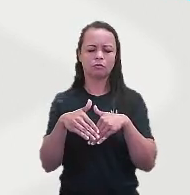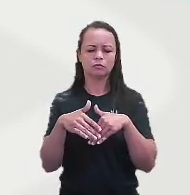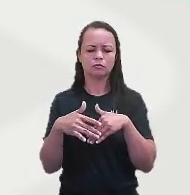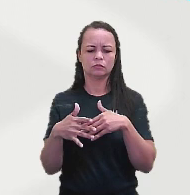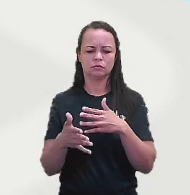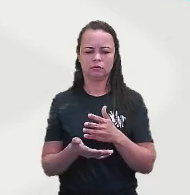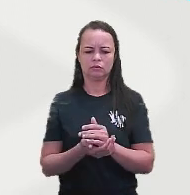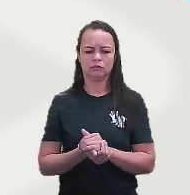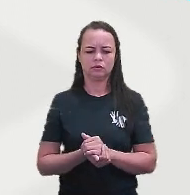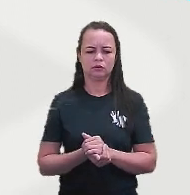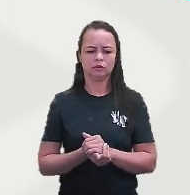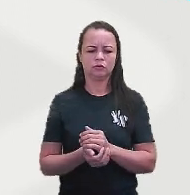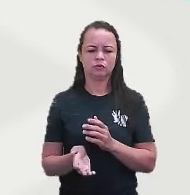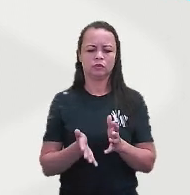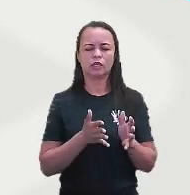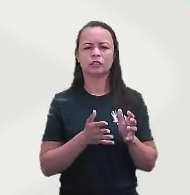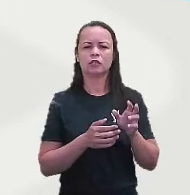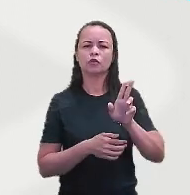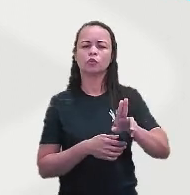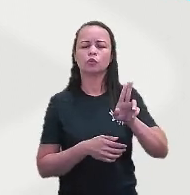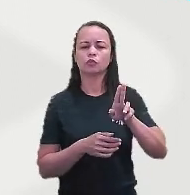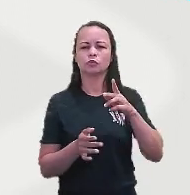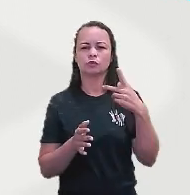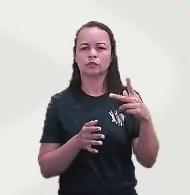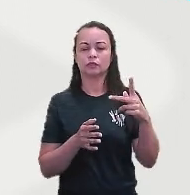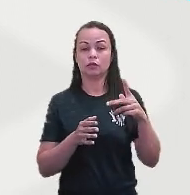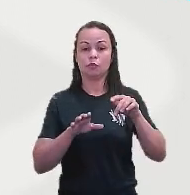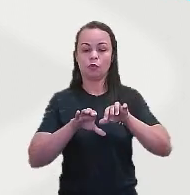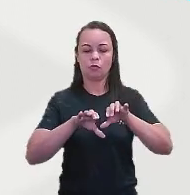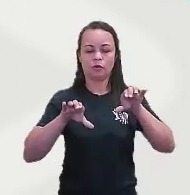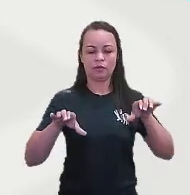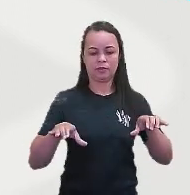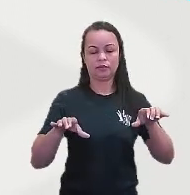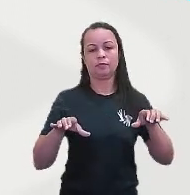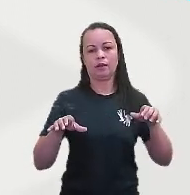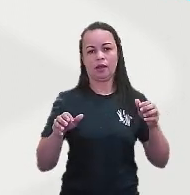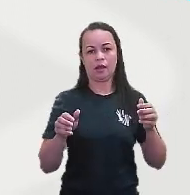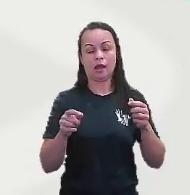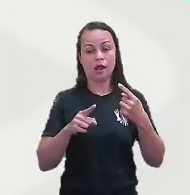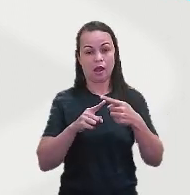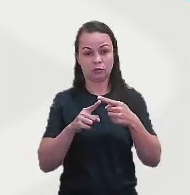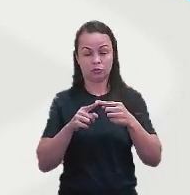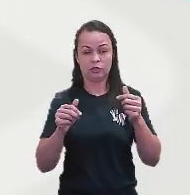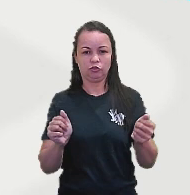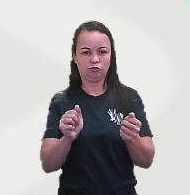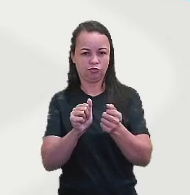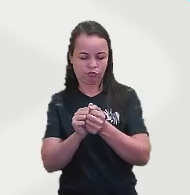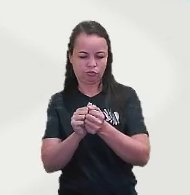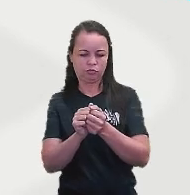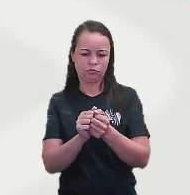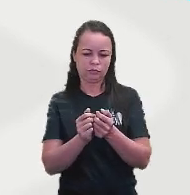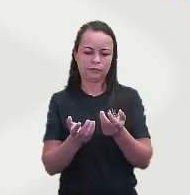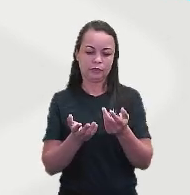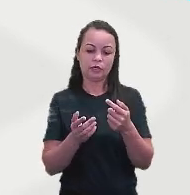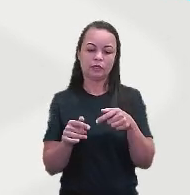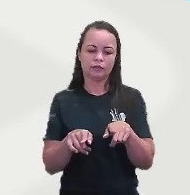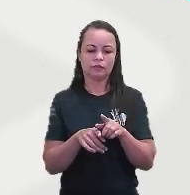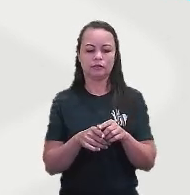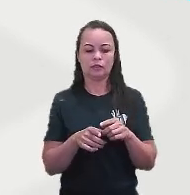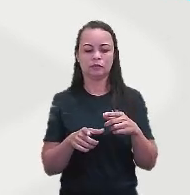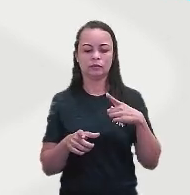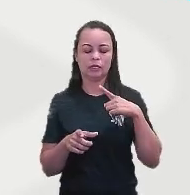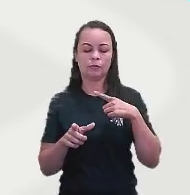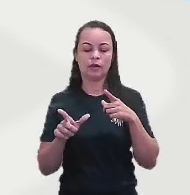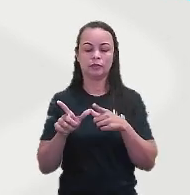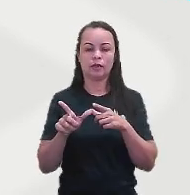que no início da frase interrogativa, utilizamos o porquê separado e sem acento. Então, ali nós temos a letra B e a C.